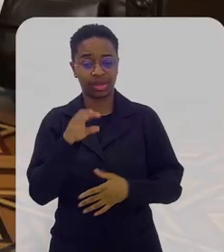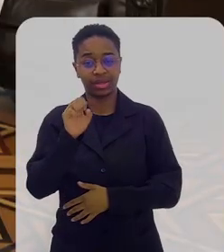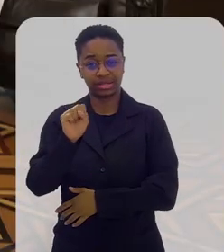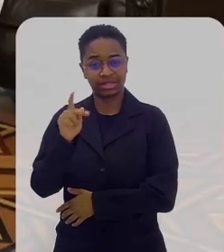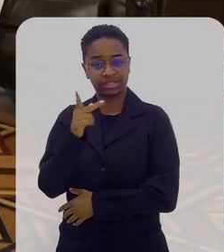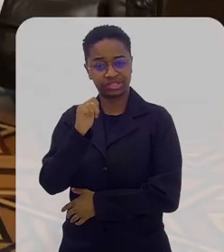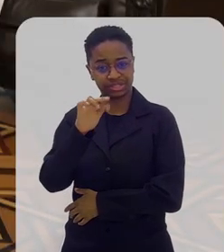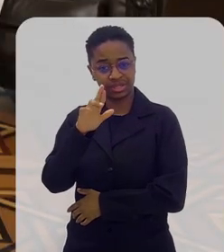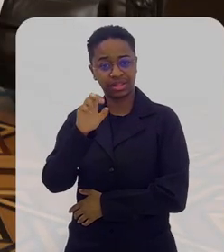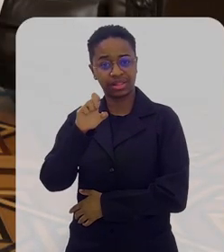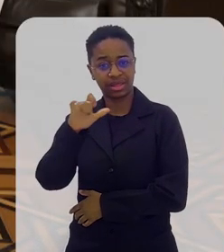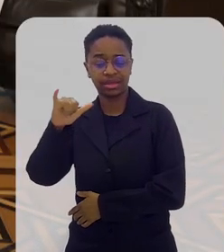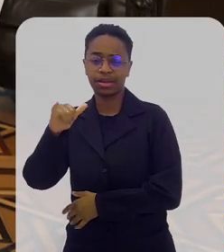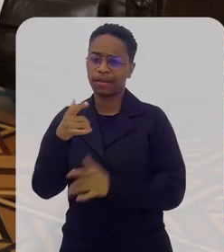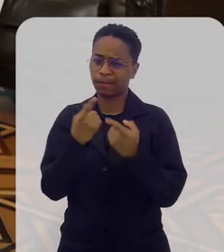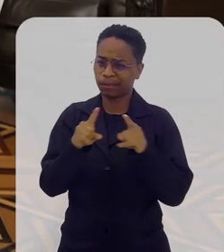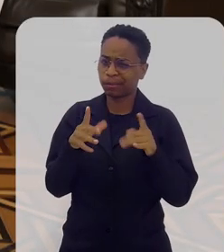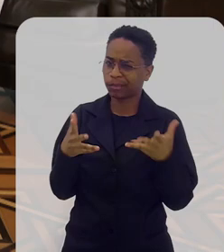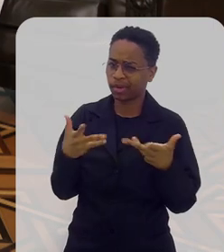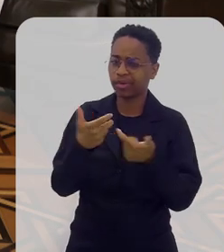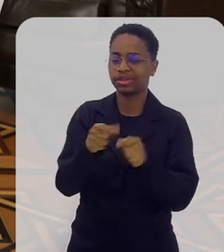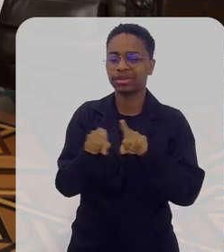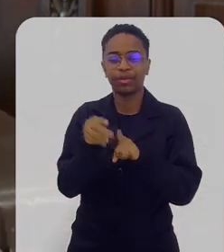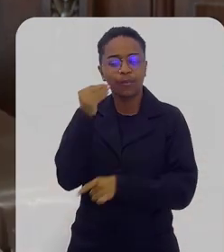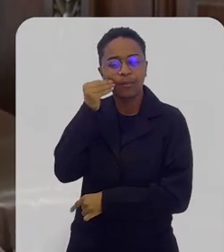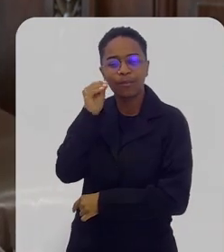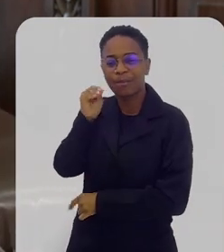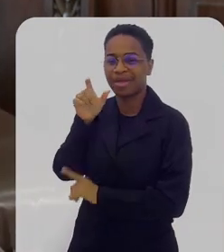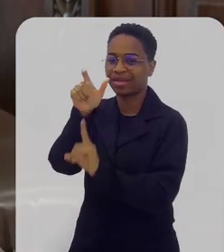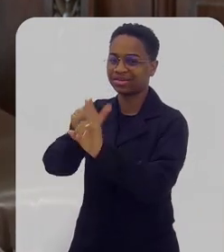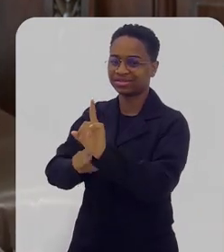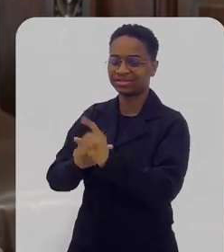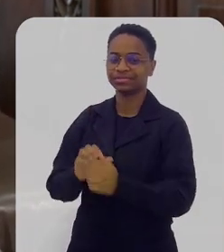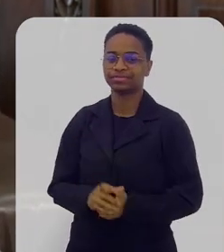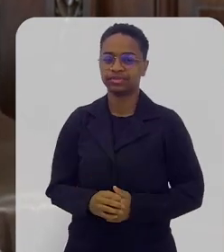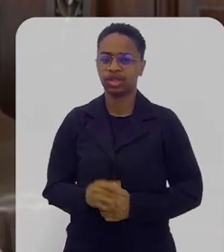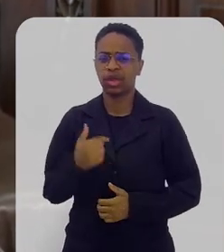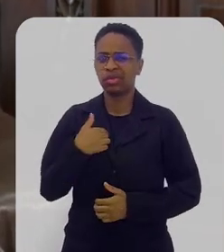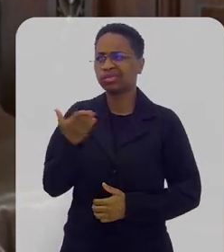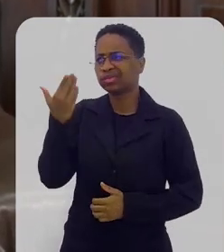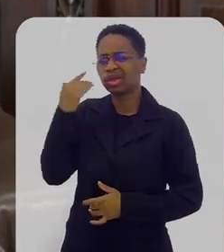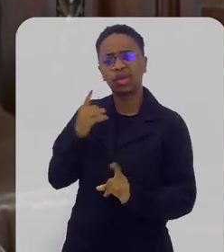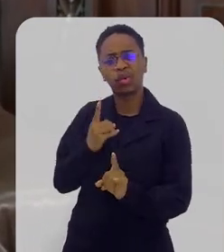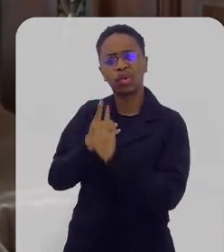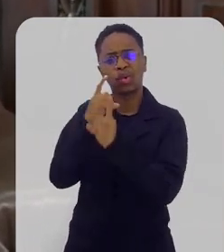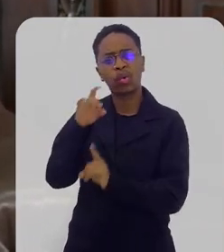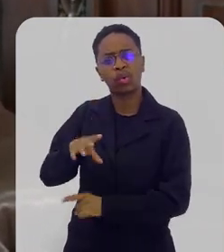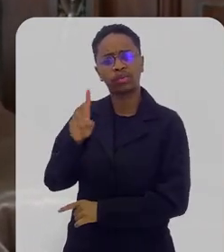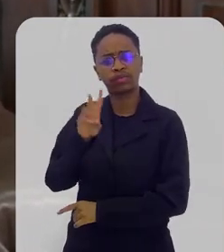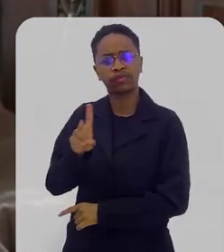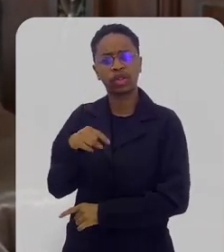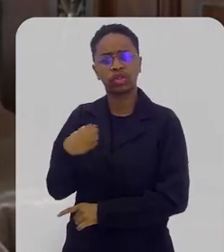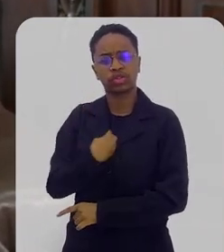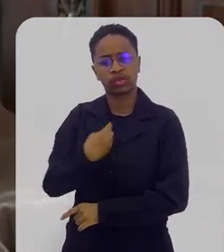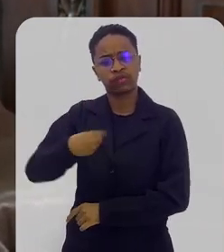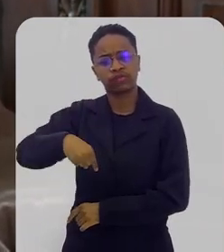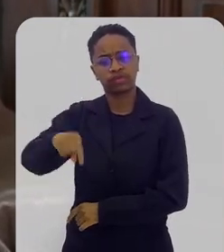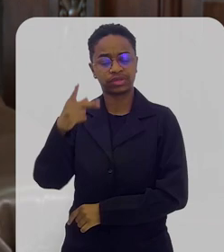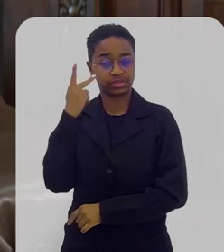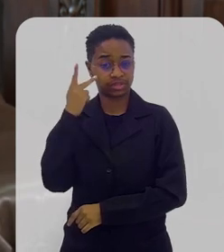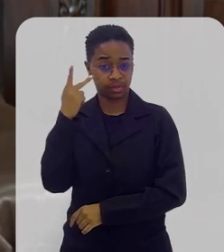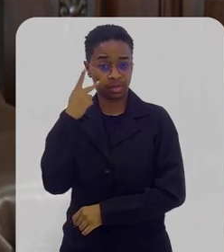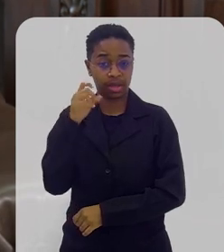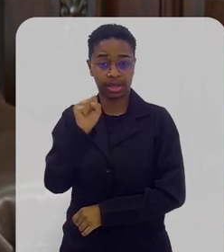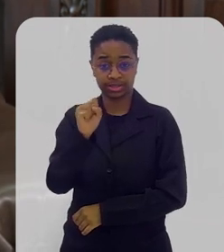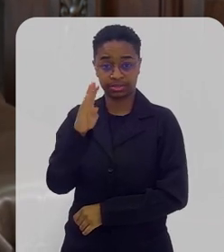Esta música, aproveita e manda um beijo muito grande. A última vez que vi Shirley, nós estávamos nos corredores de São Paulo, do